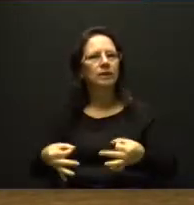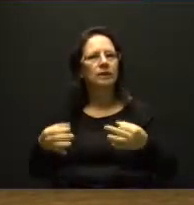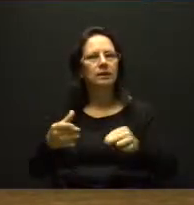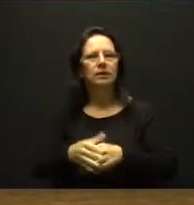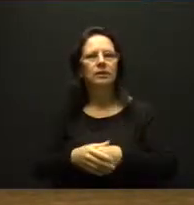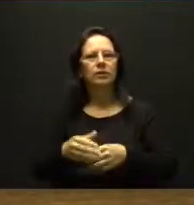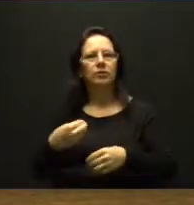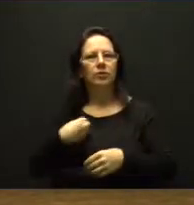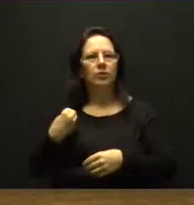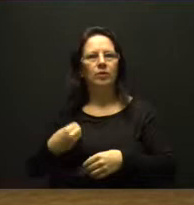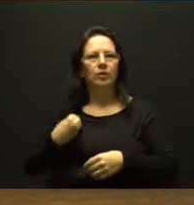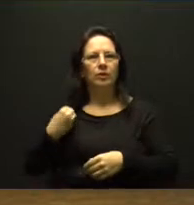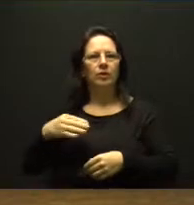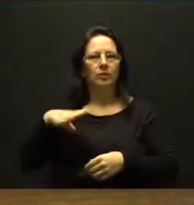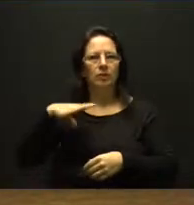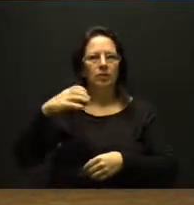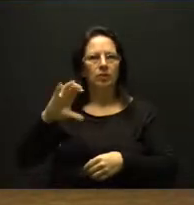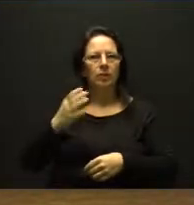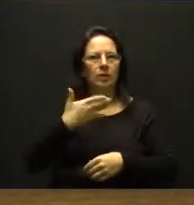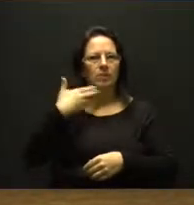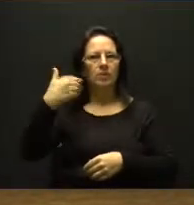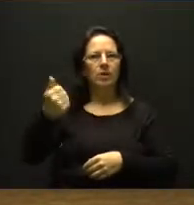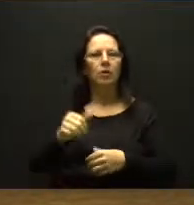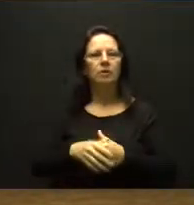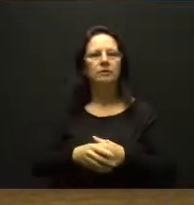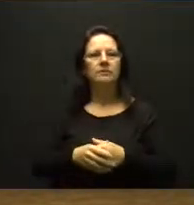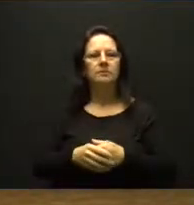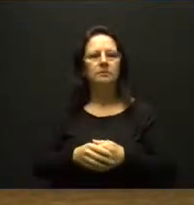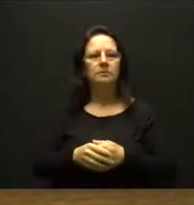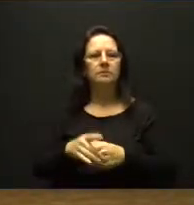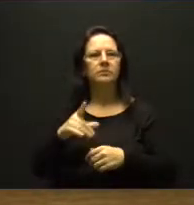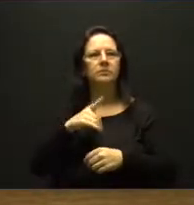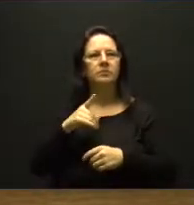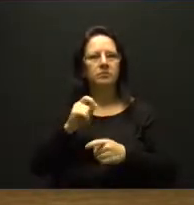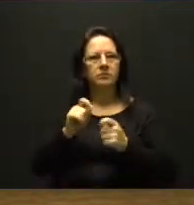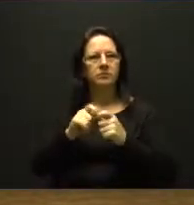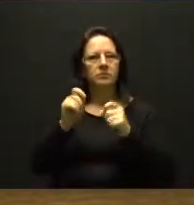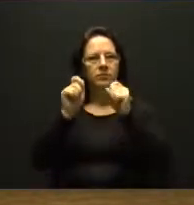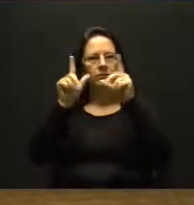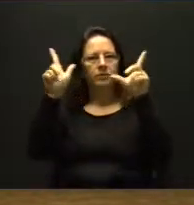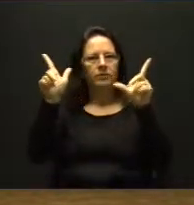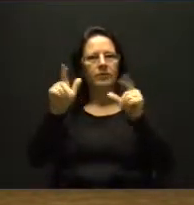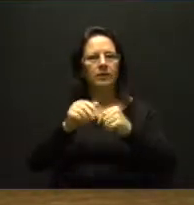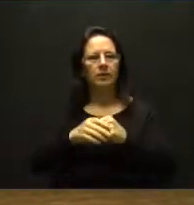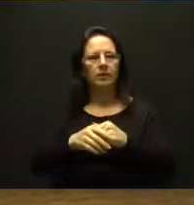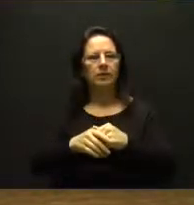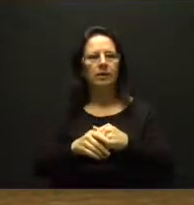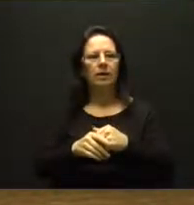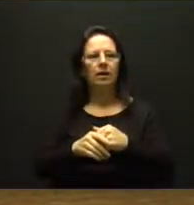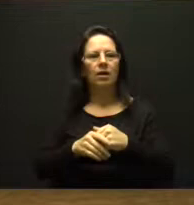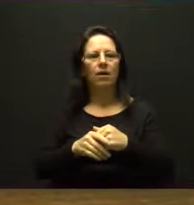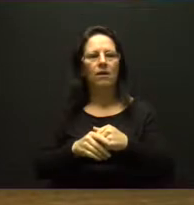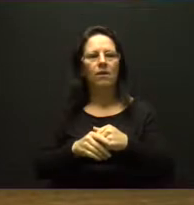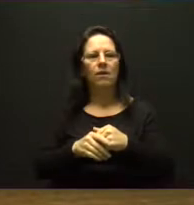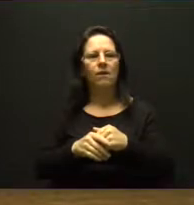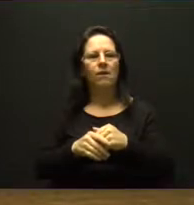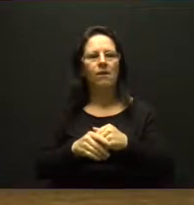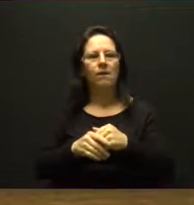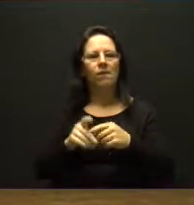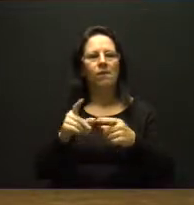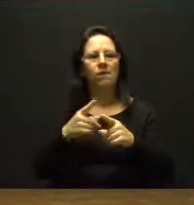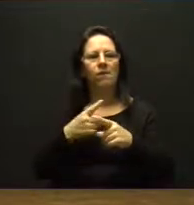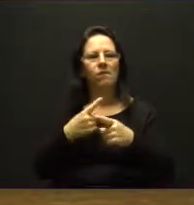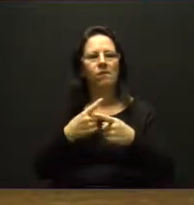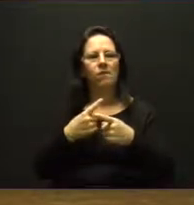da municipalidade nesse tocante é eu quero fazer um alerta eu sei que foge um pouco da discussão mas é o